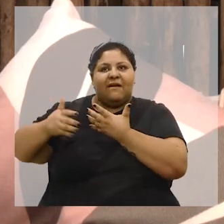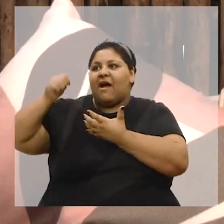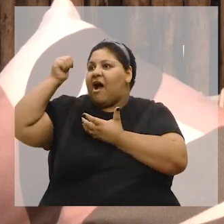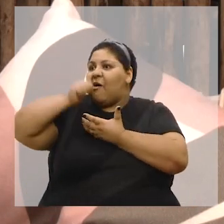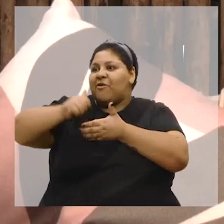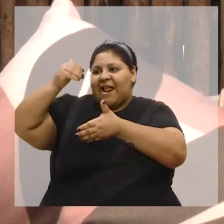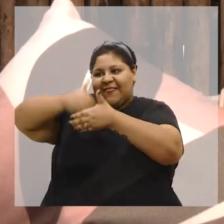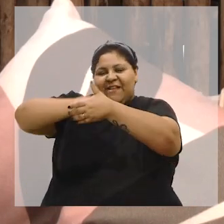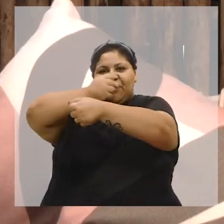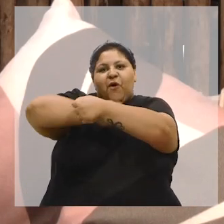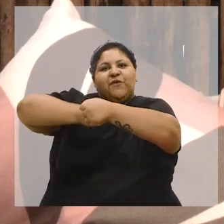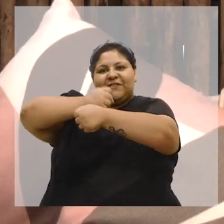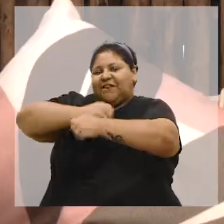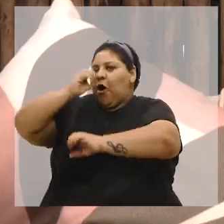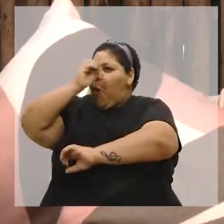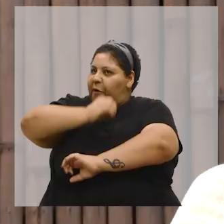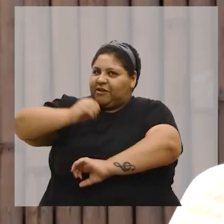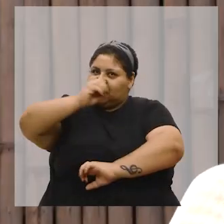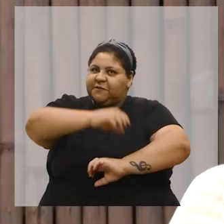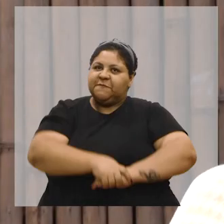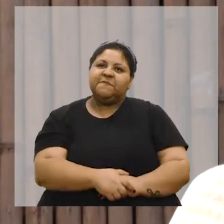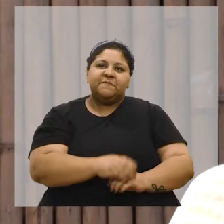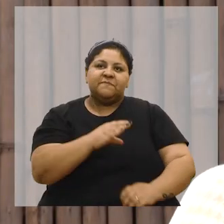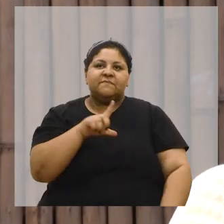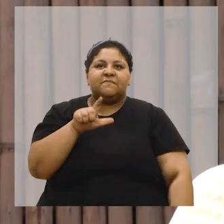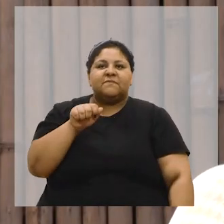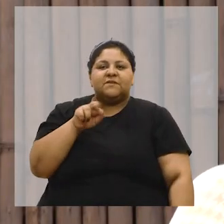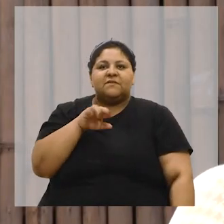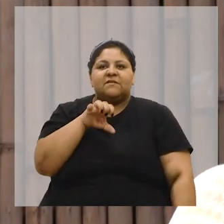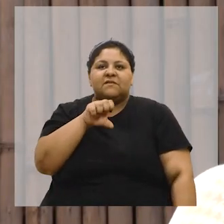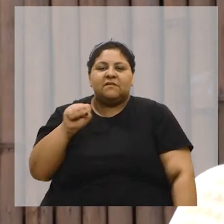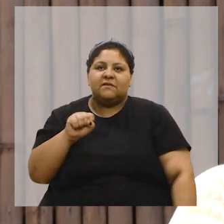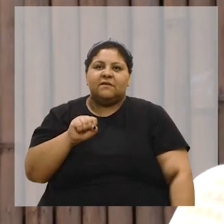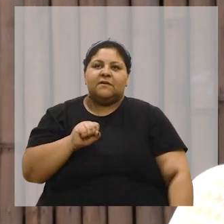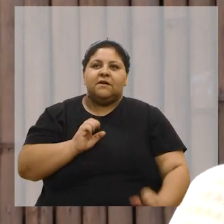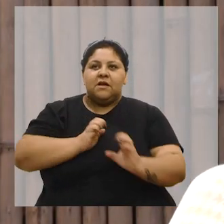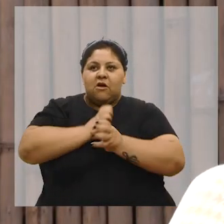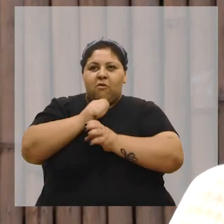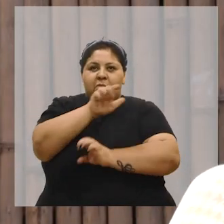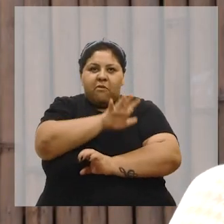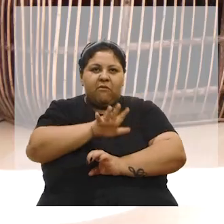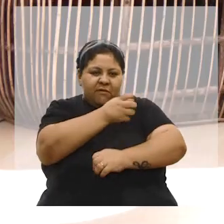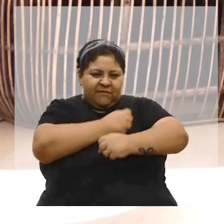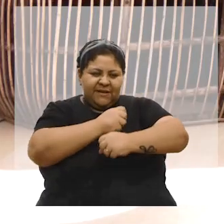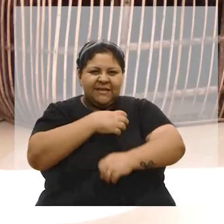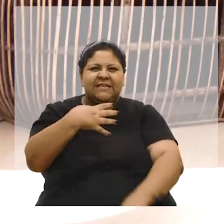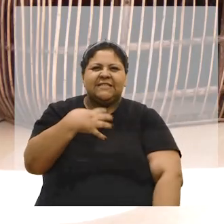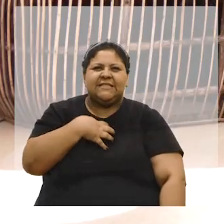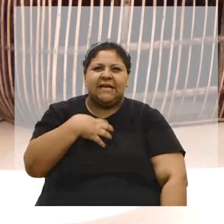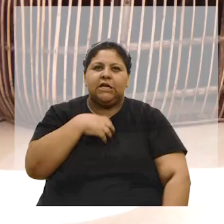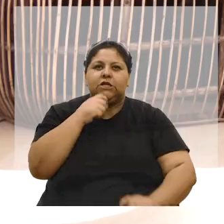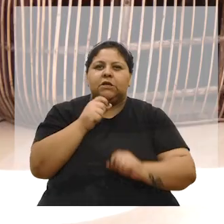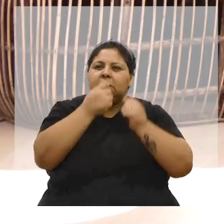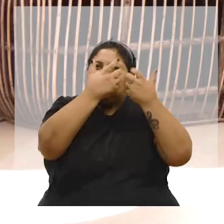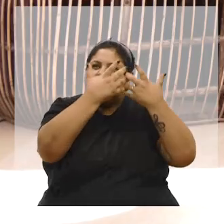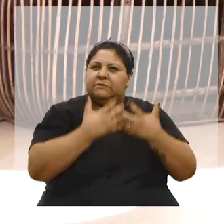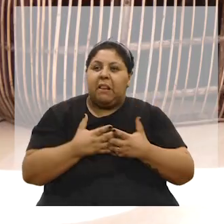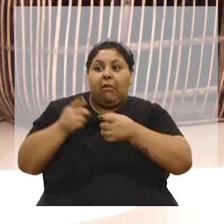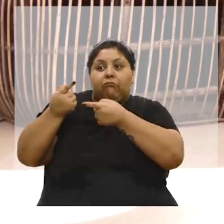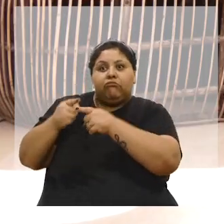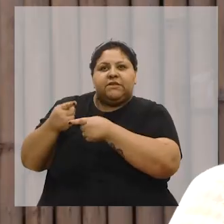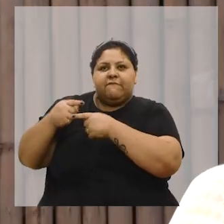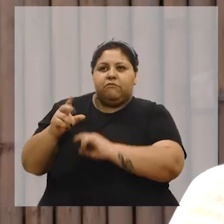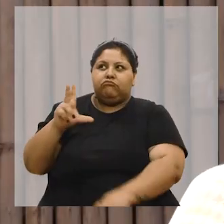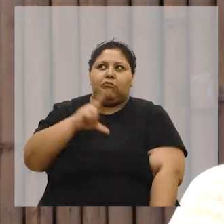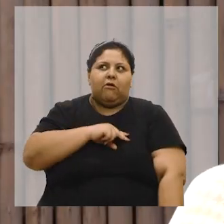mais, né? A figura feminina dentro da cozinha, né? É ótimo isso. Clarissa, tu como empreendedora da área da gastronomia também sente isso? E conta, assim,